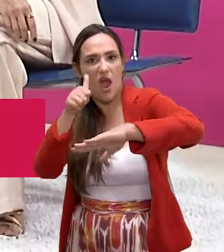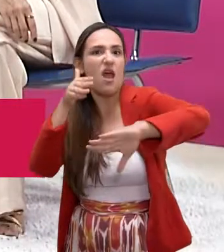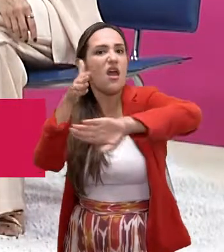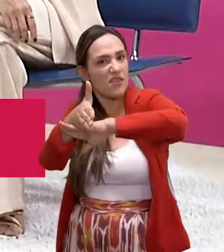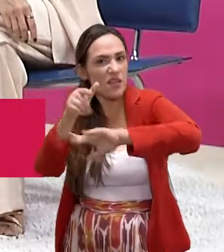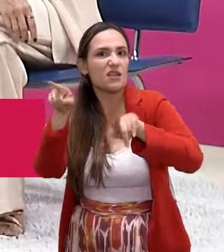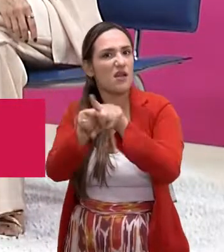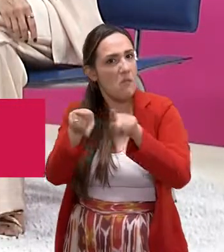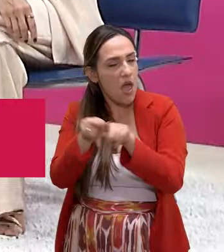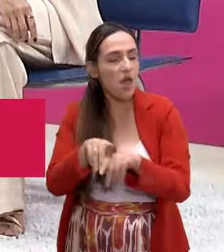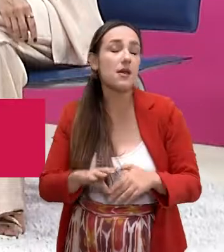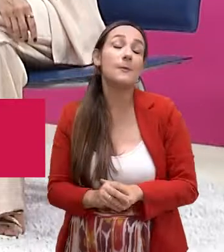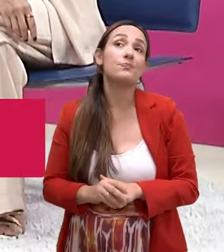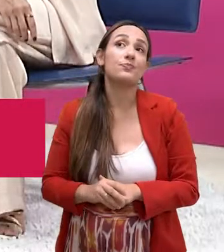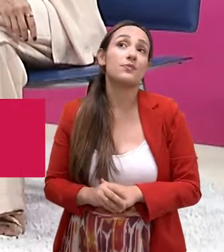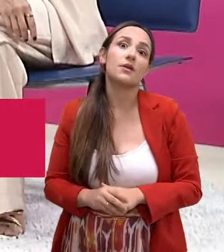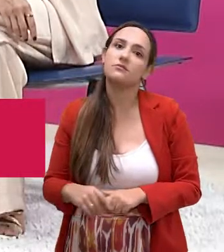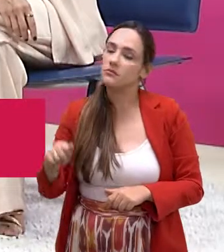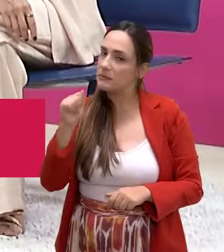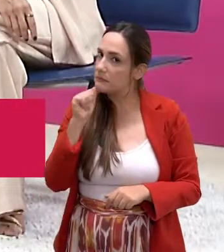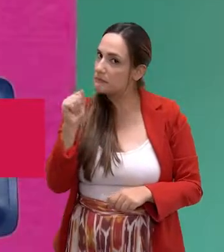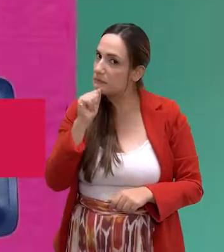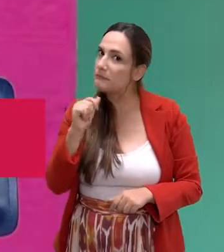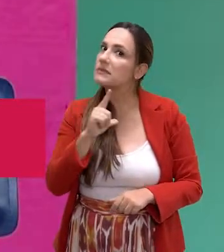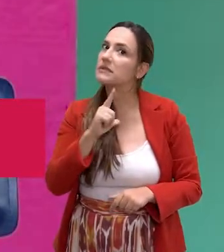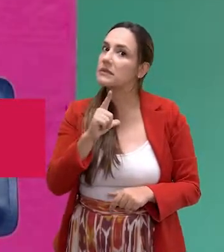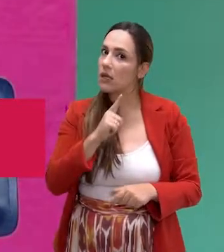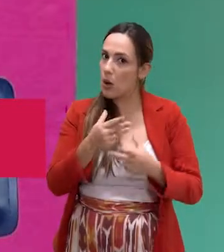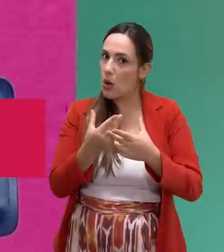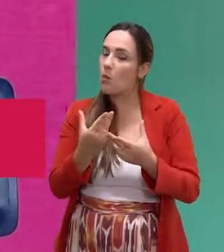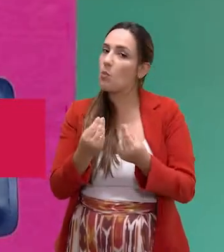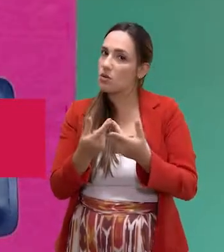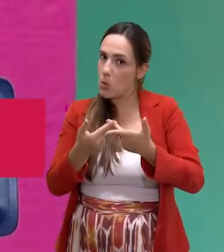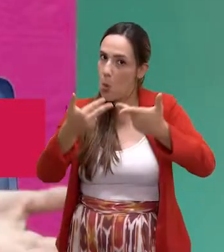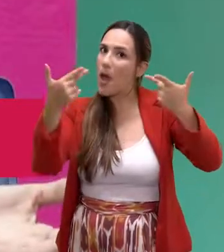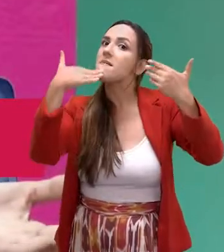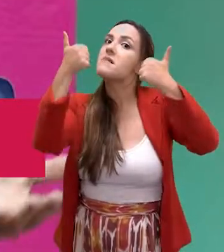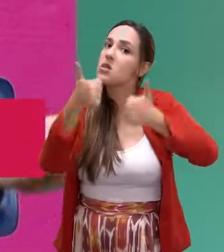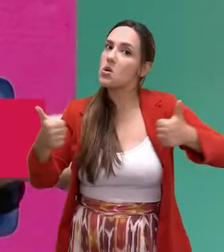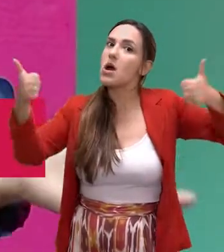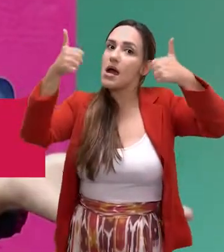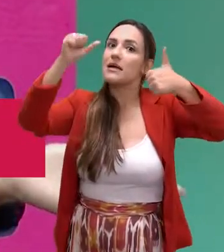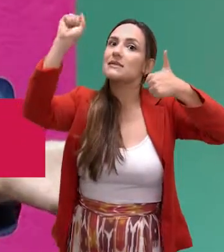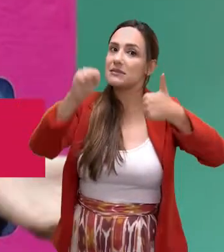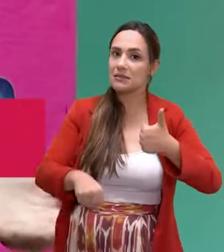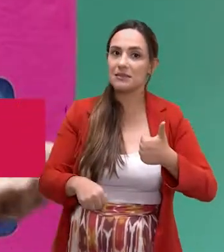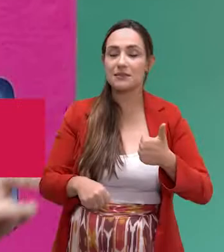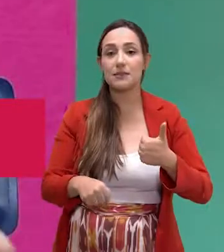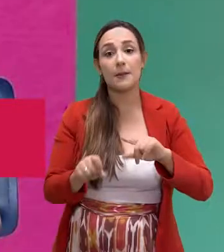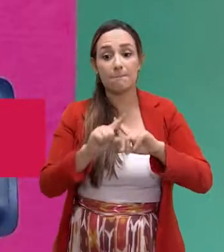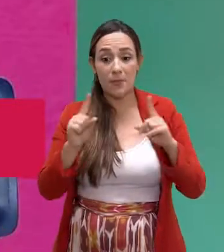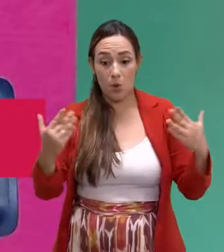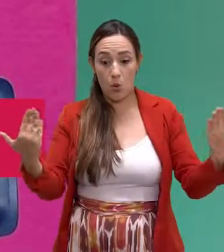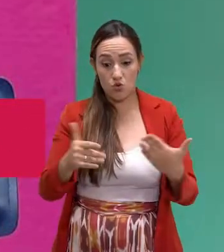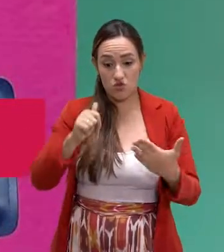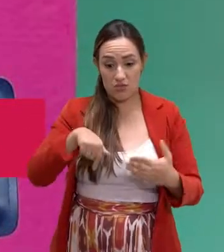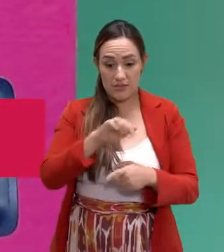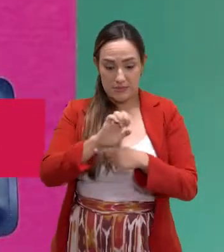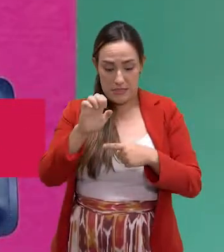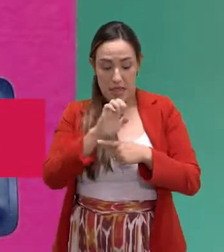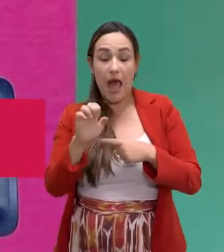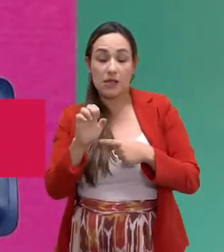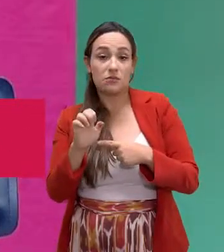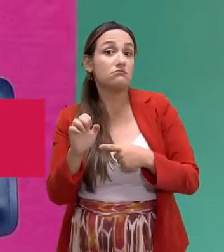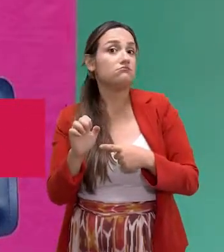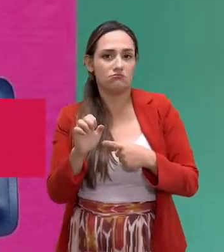muito, como vimos, ainda a melhorar e evoluir, mas eu entendo assim, a respeito do Estado, que é o que eu posso falar hoje, da nossa